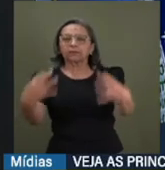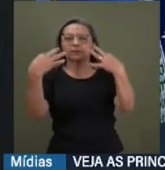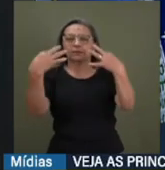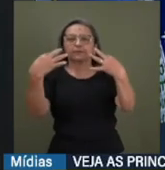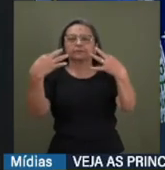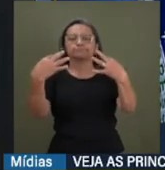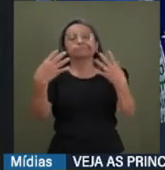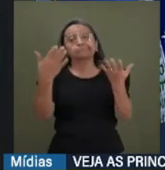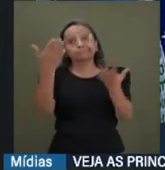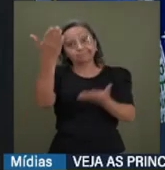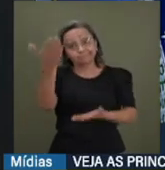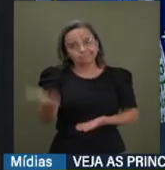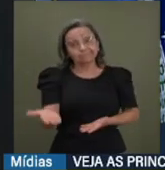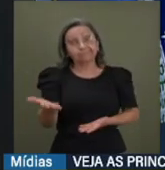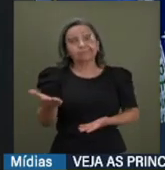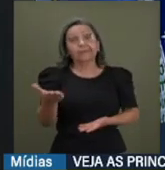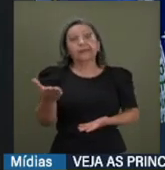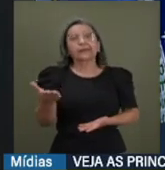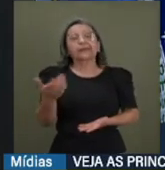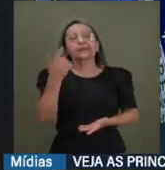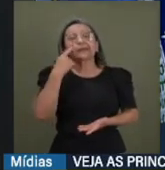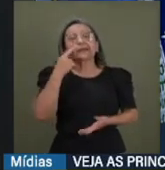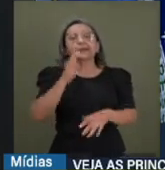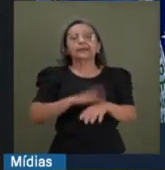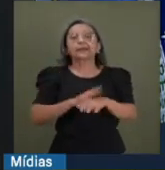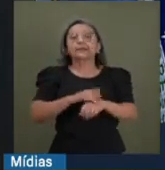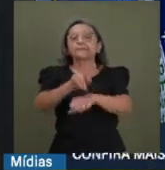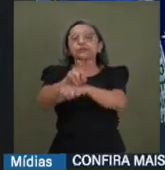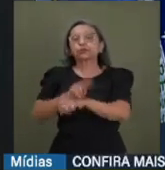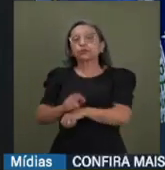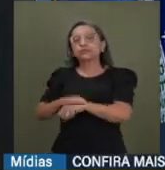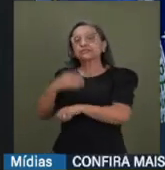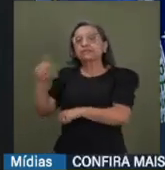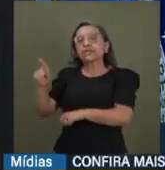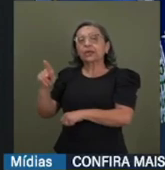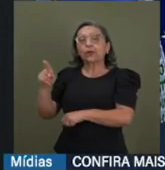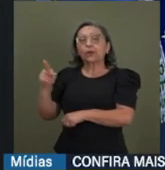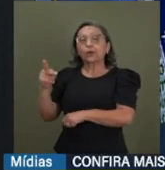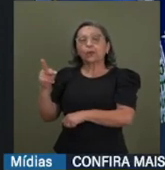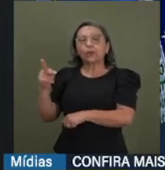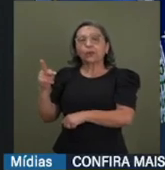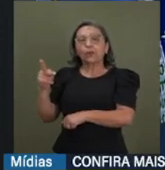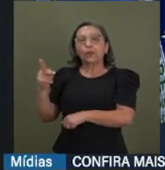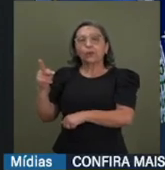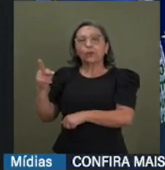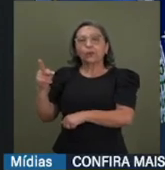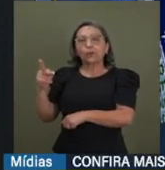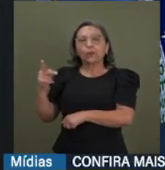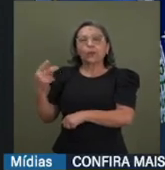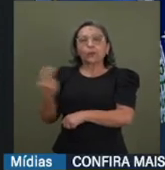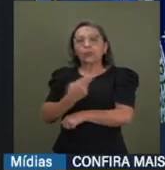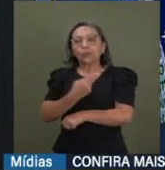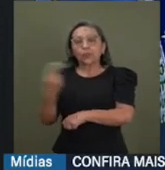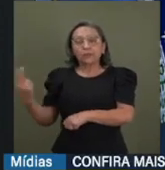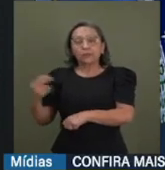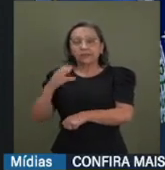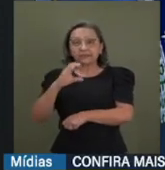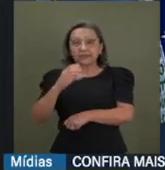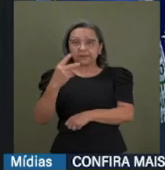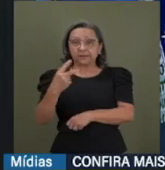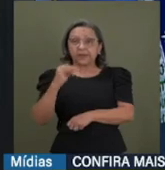Vossa Excelência, que emprestou o seu brilhantismo para a CPI das